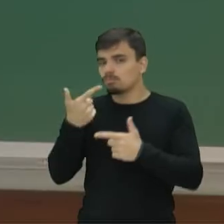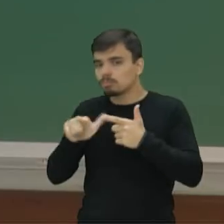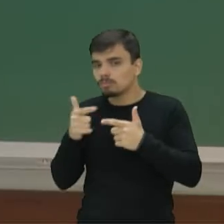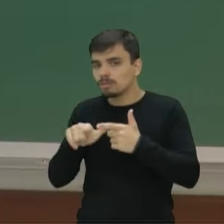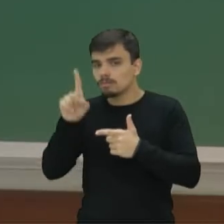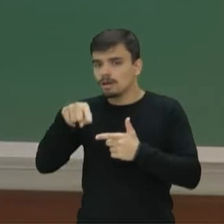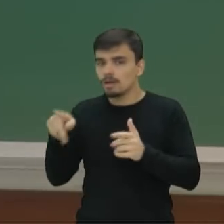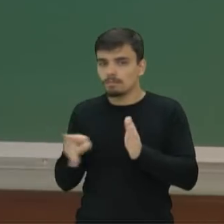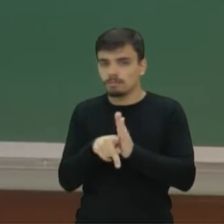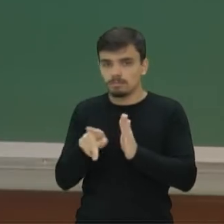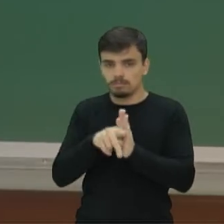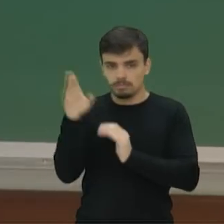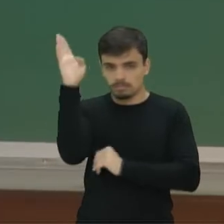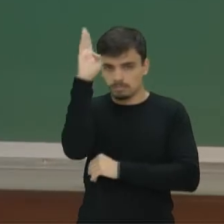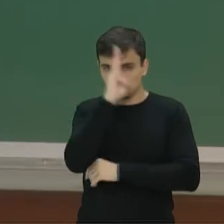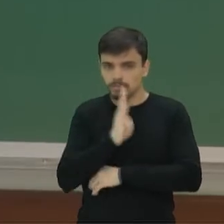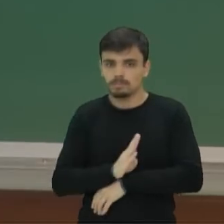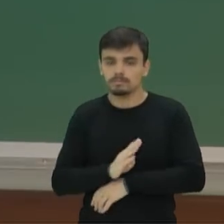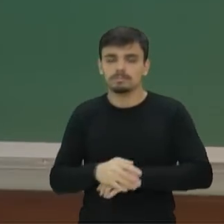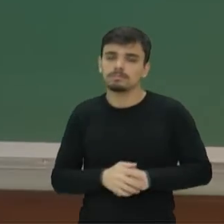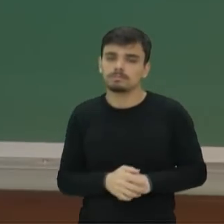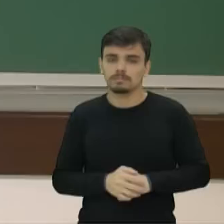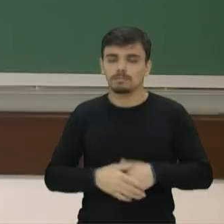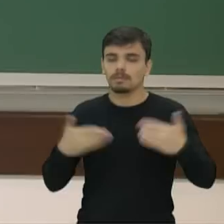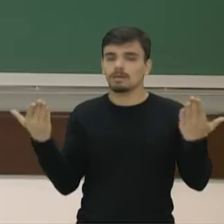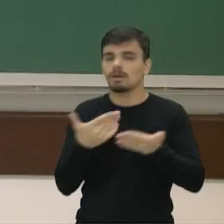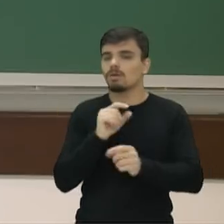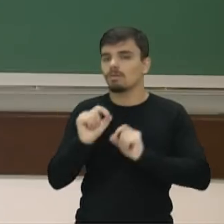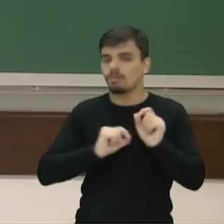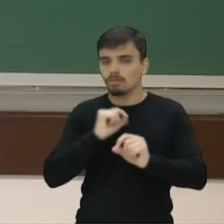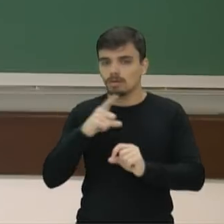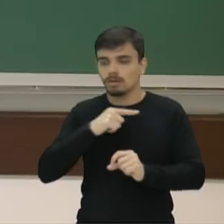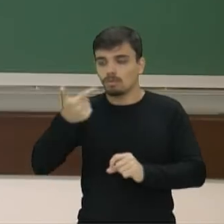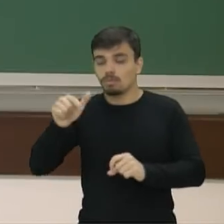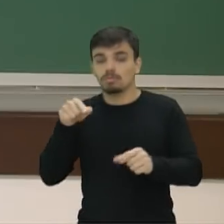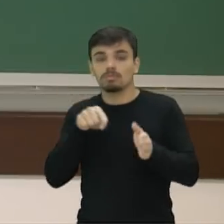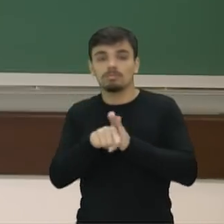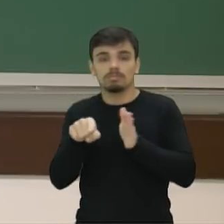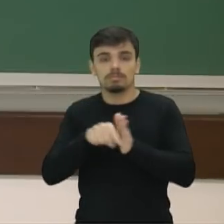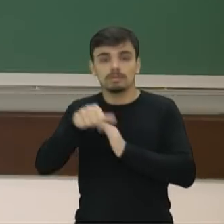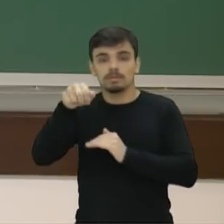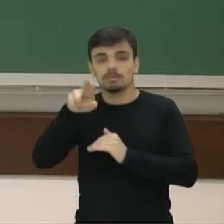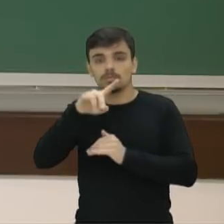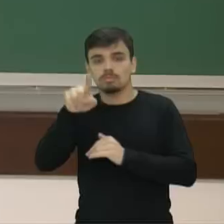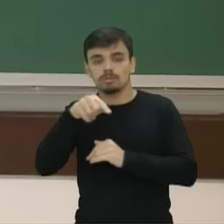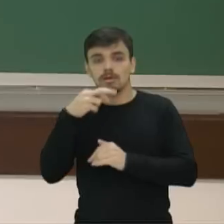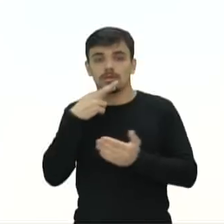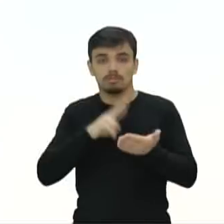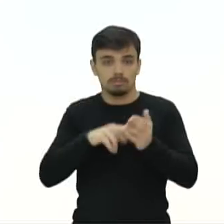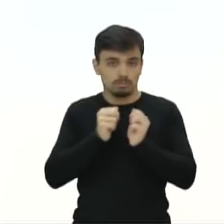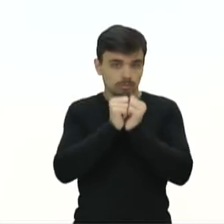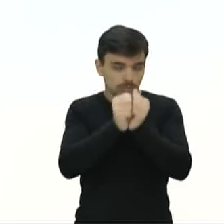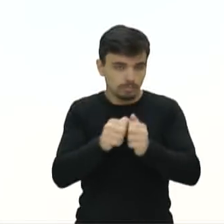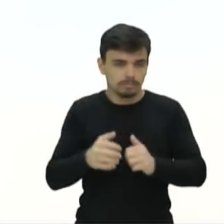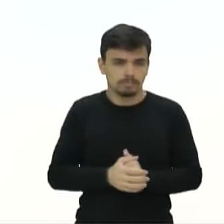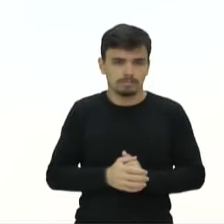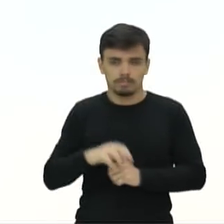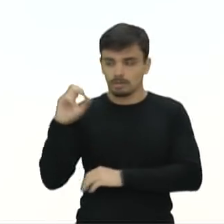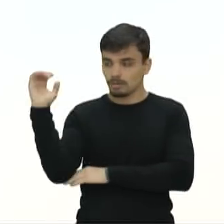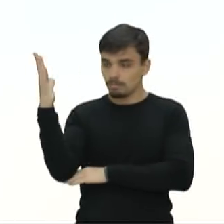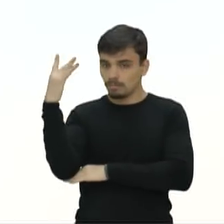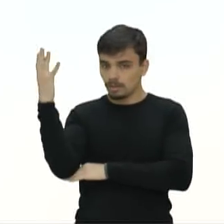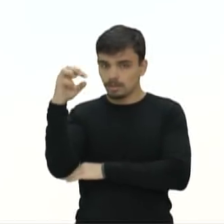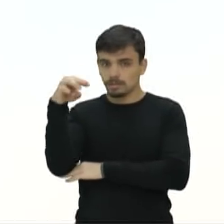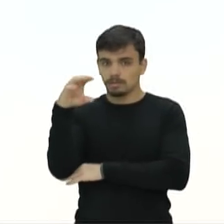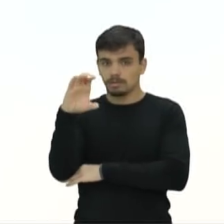problema para o Brasil. E agora, estudante, nosso próximo quiz, vamos lá juntos responder ele. A mata ciliar